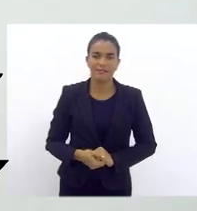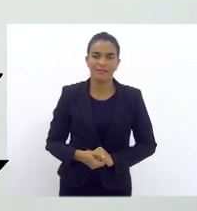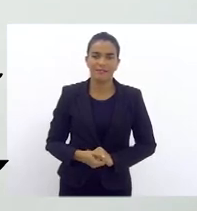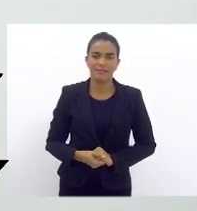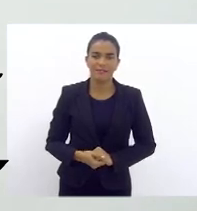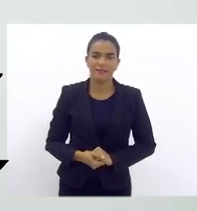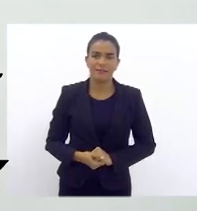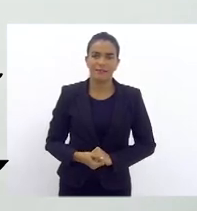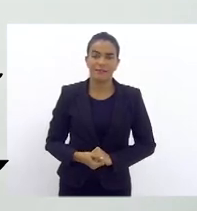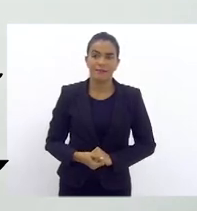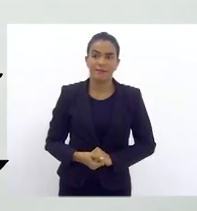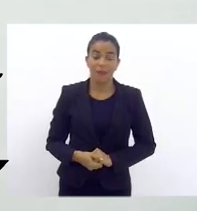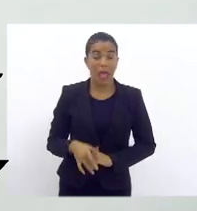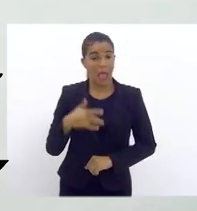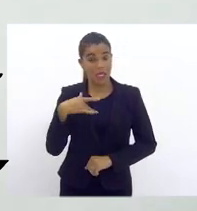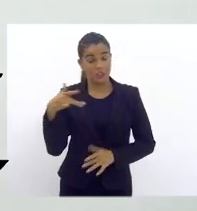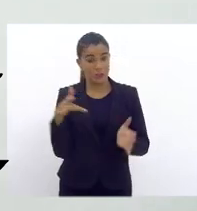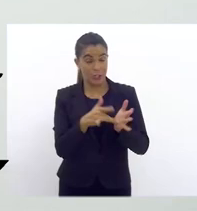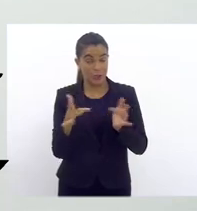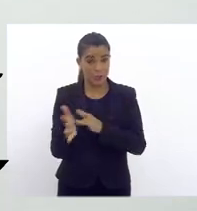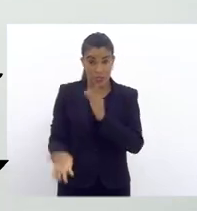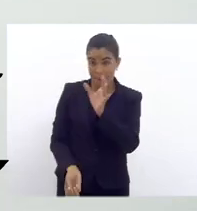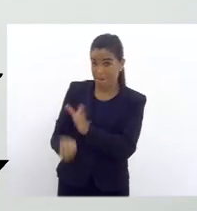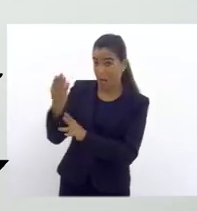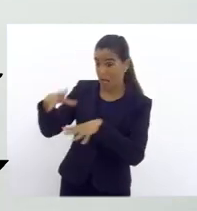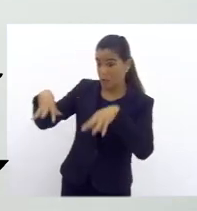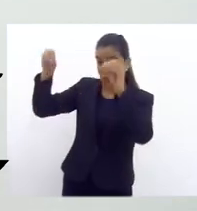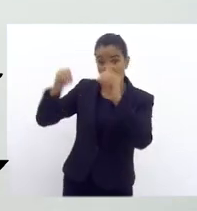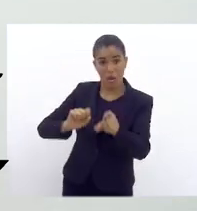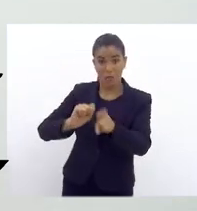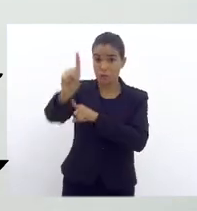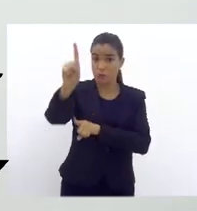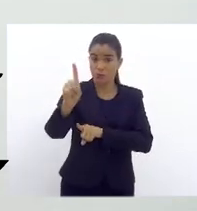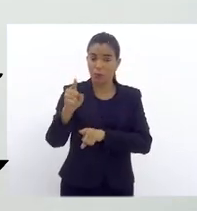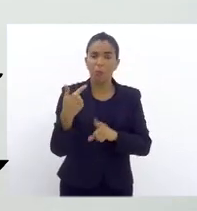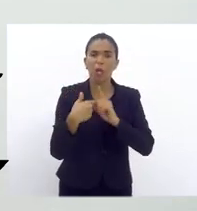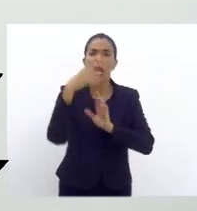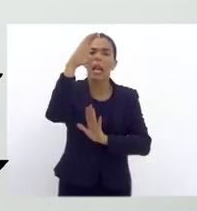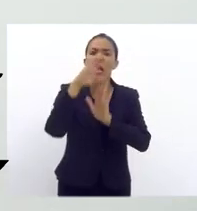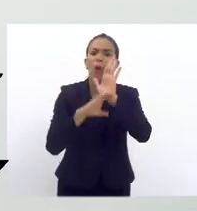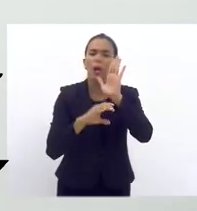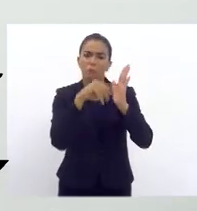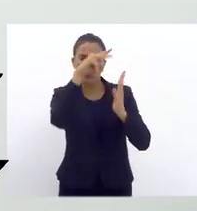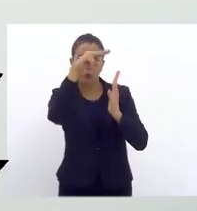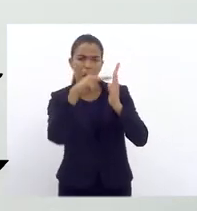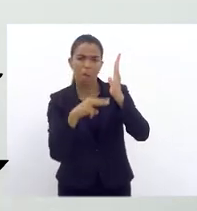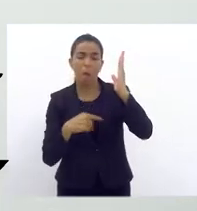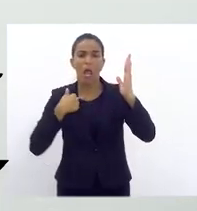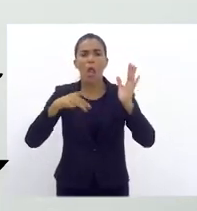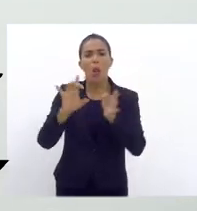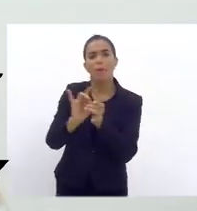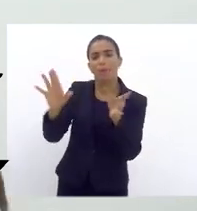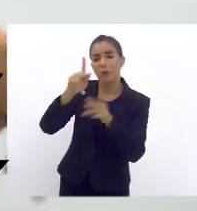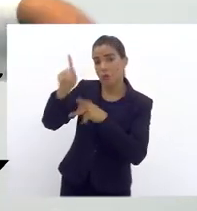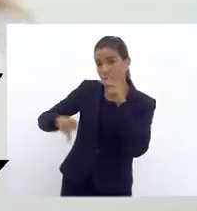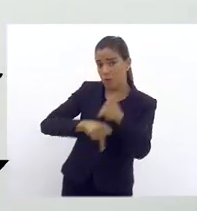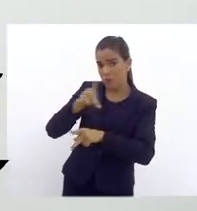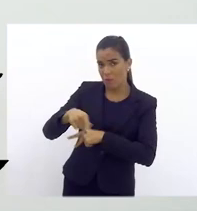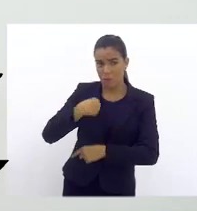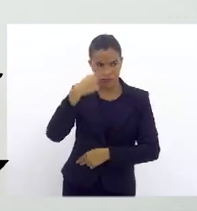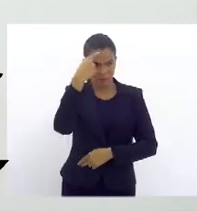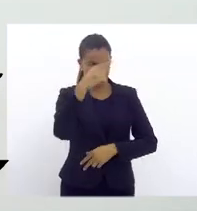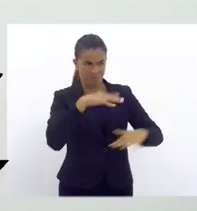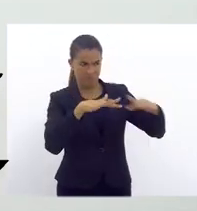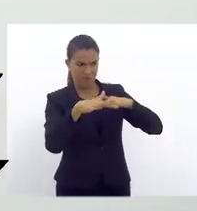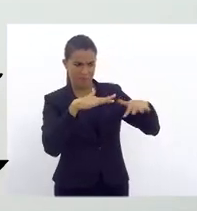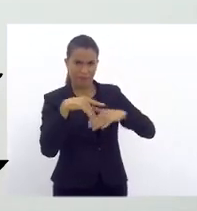E aí quando Jesus reaparece no tempo da cidade ele é praticamente expulso porque ele lê um capítulo de Isaías e fala eu sou Libertador do Povo acharam que